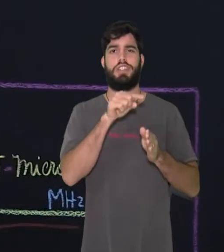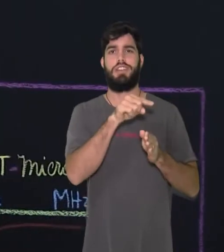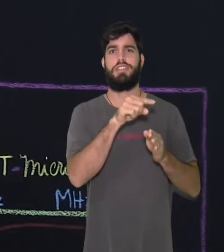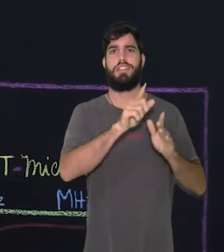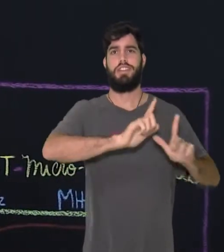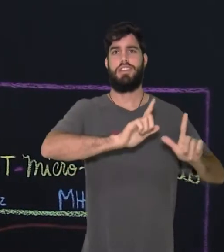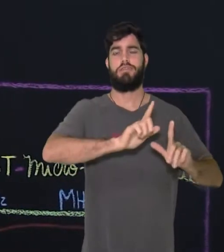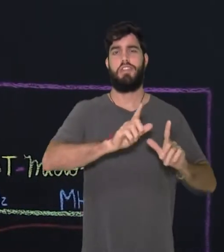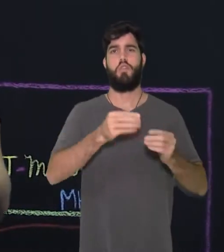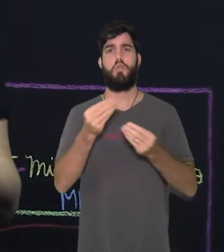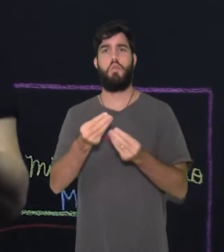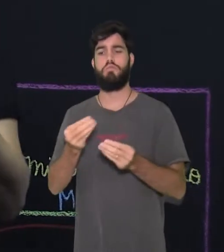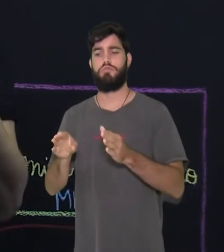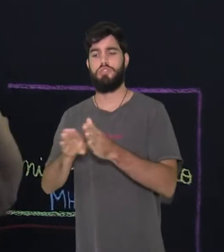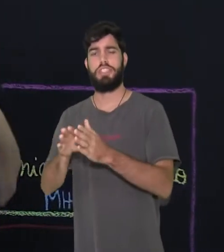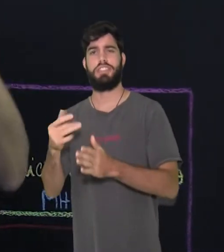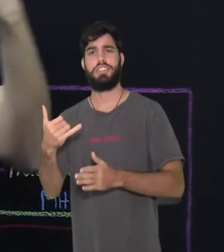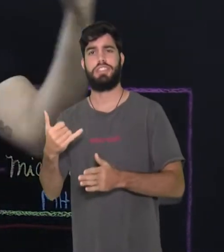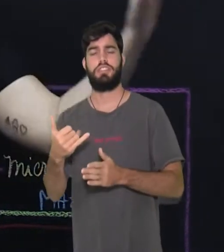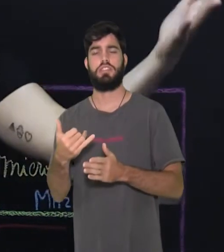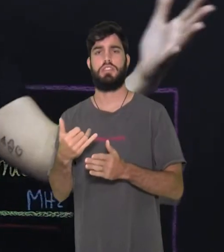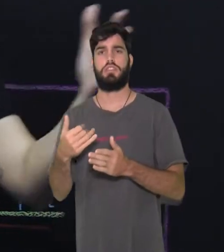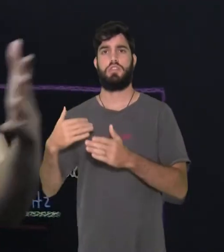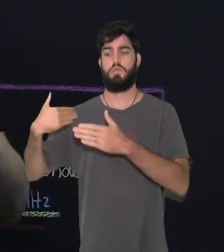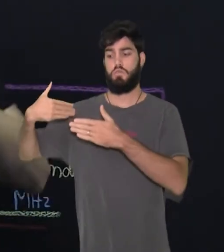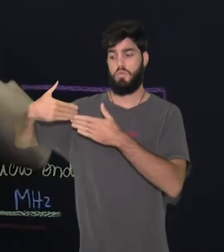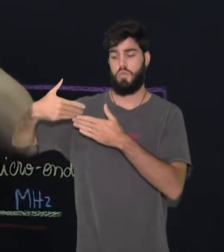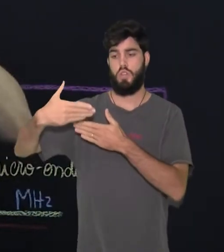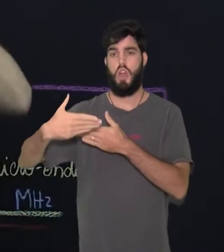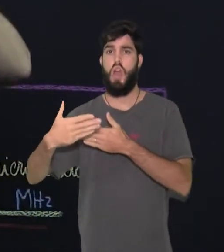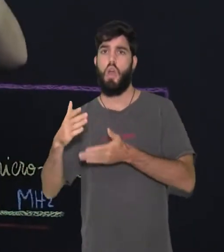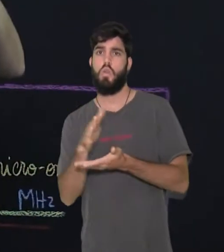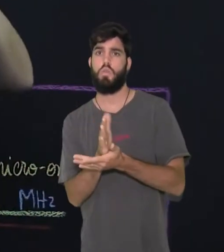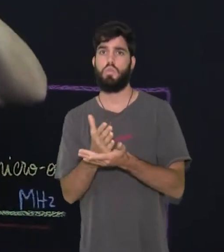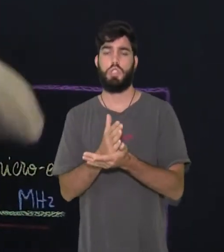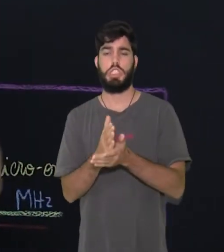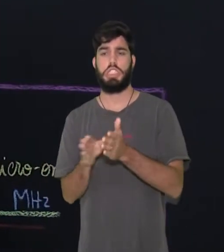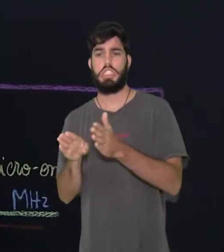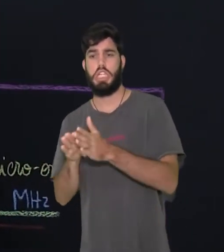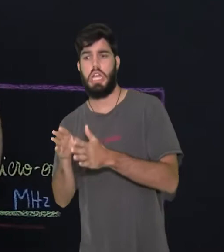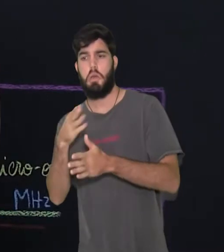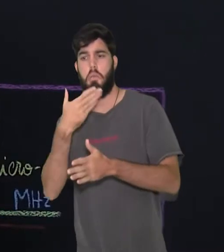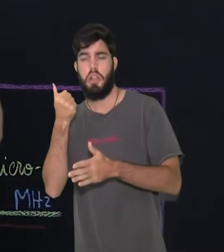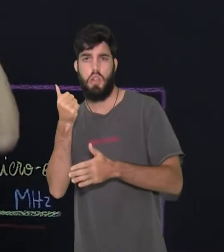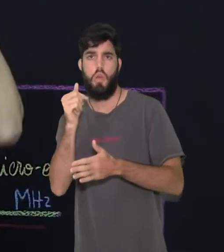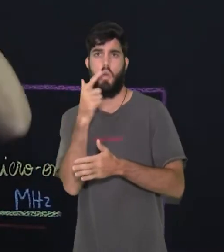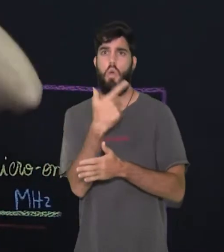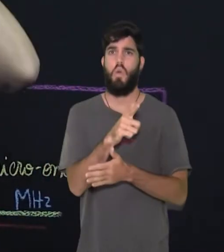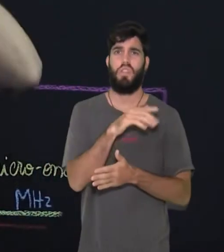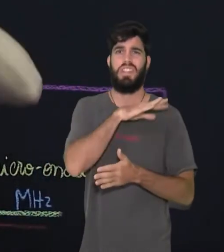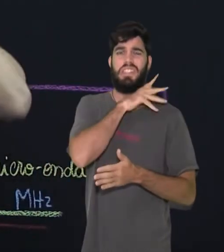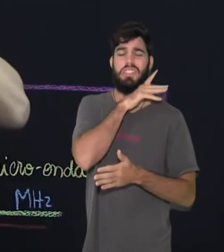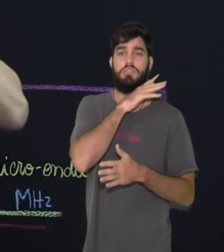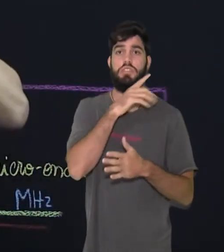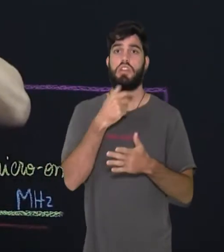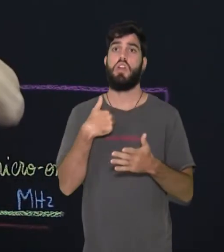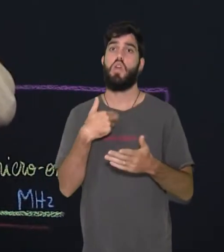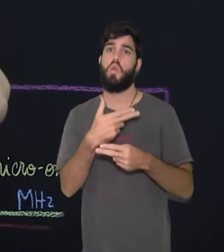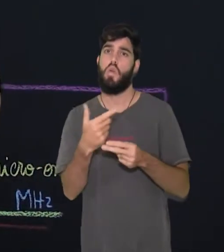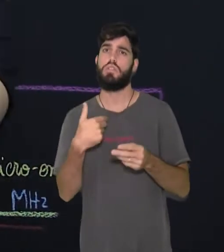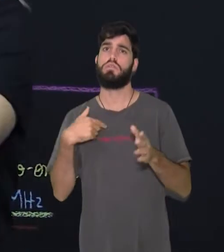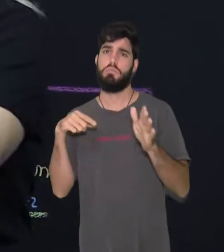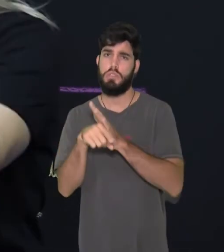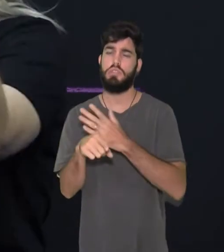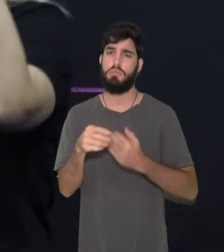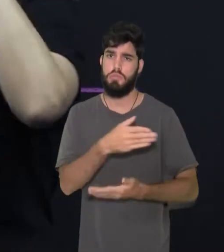um processo lá atrás e por que algumas coisas chegam de um jeito, outras de outras, imagens melhores ou piores? São coisas que eu vou perguntar um pouquinho pra vocês,